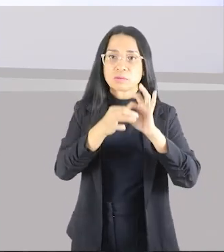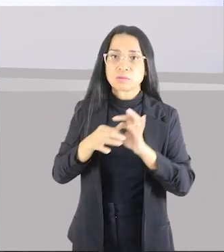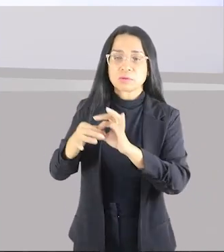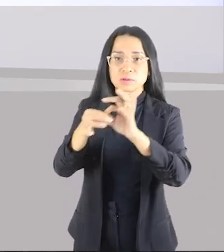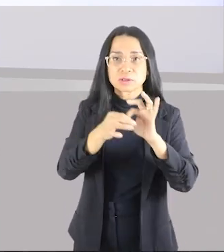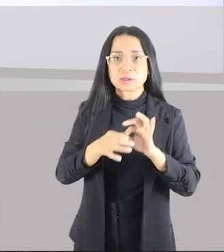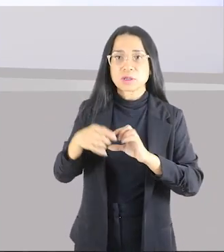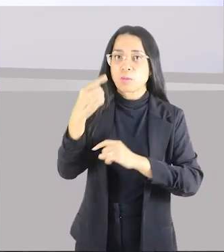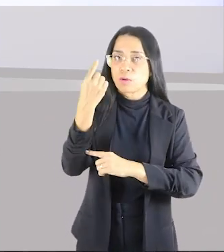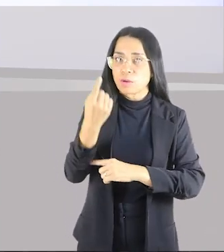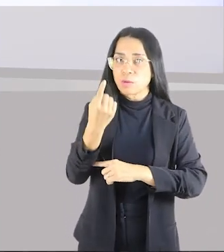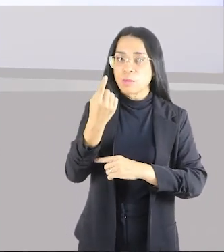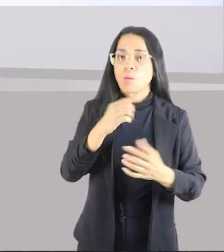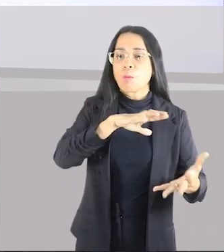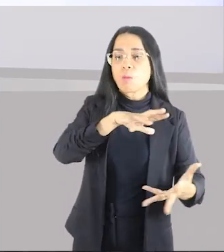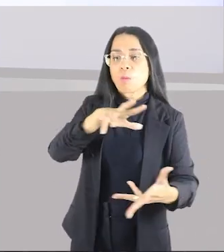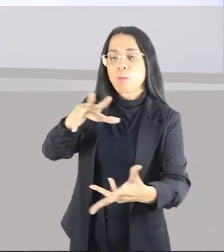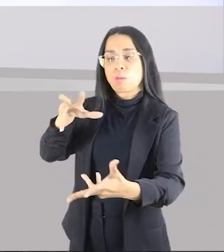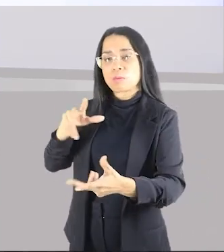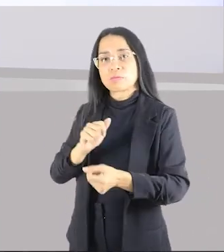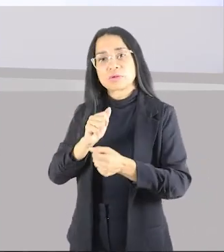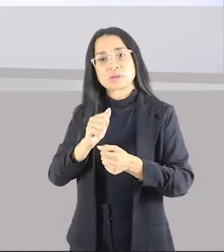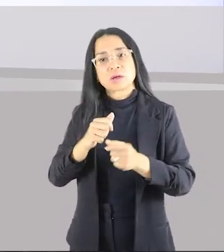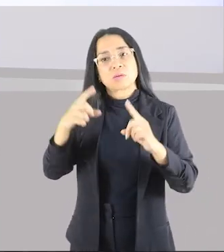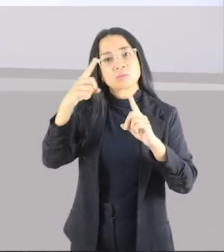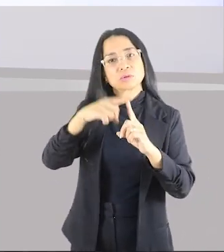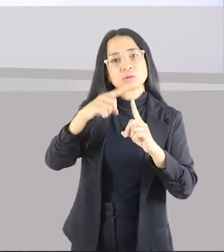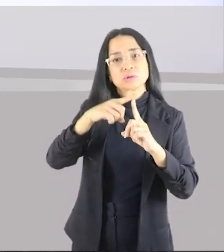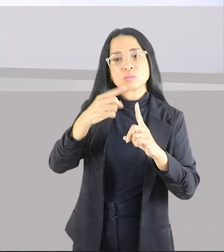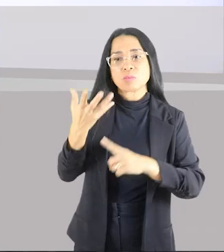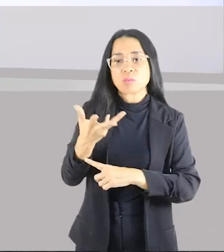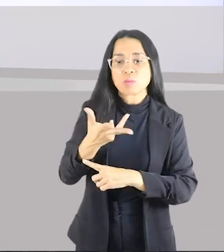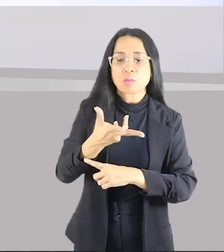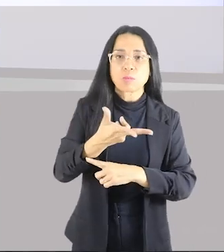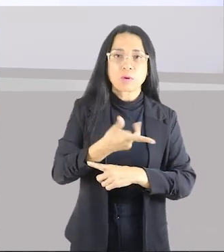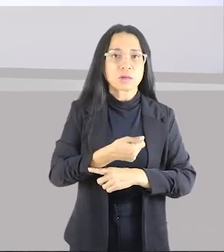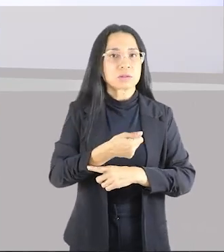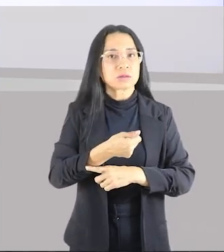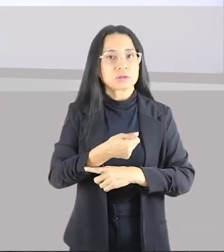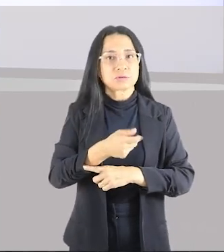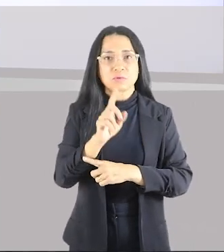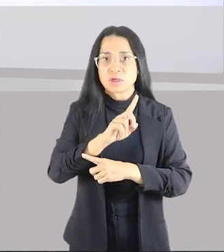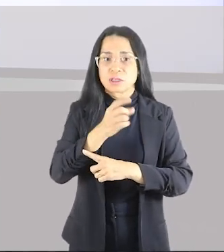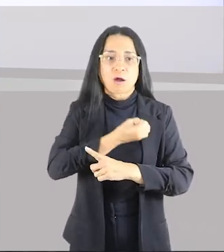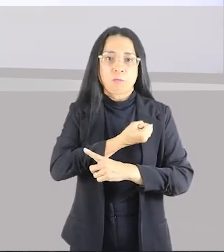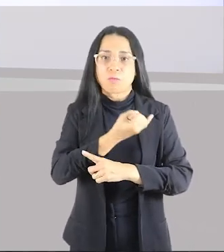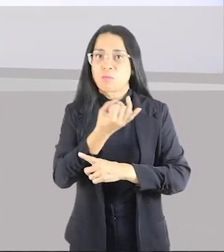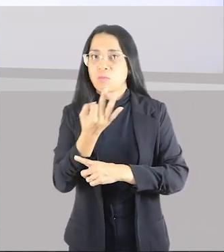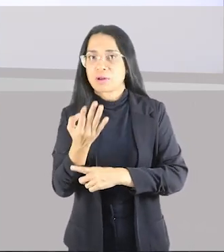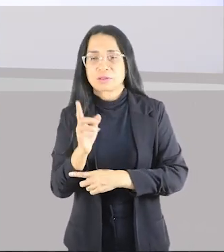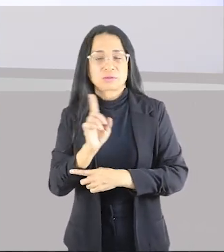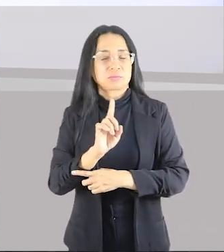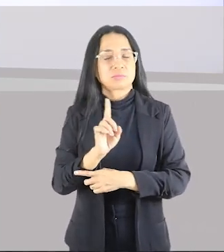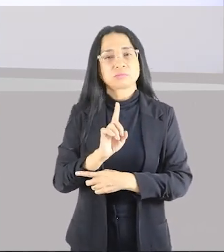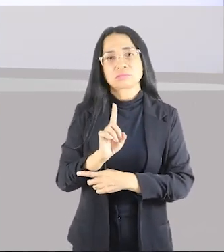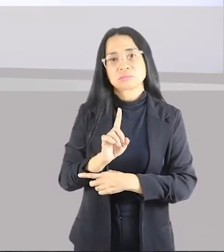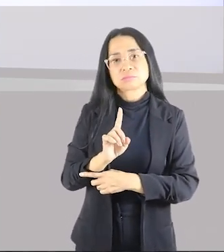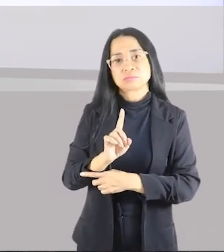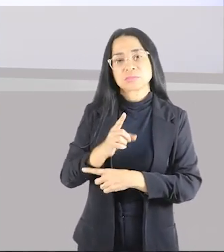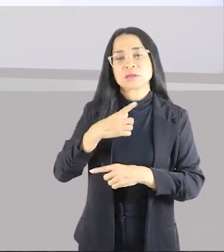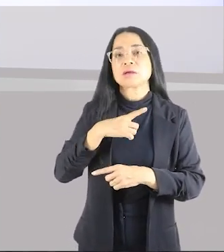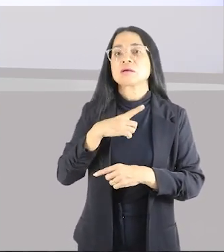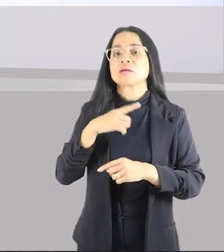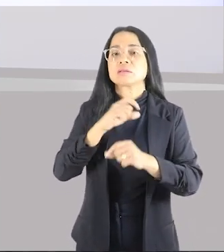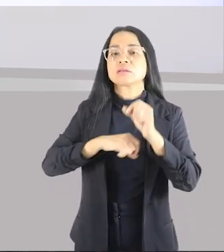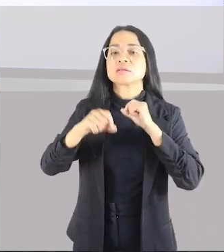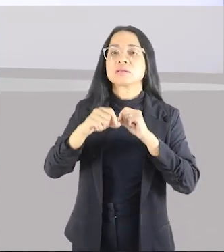processo universal de caráter qualitativo, não quantitativo, que fique muito claro isso. Ele tem